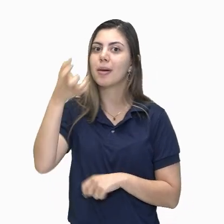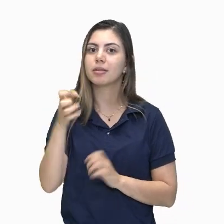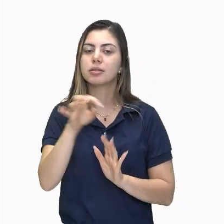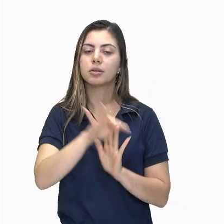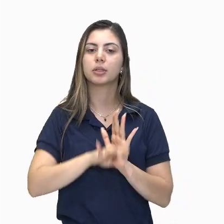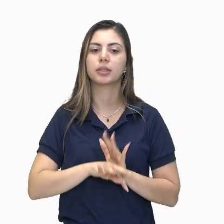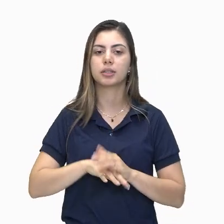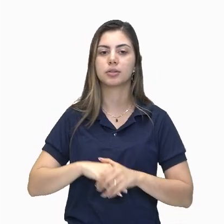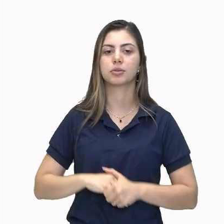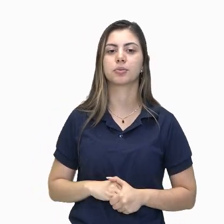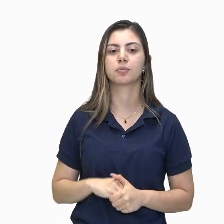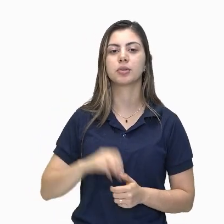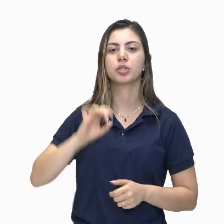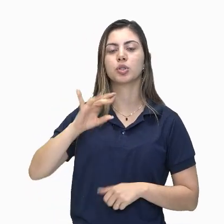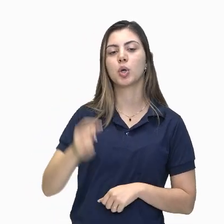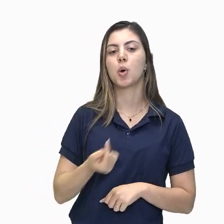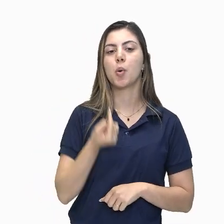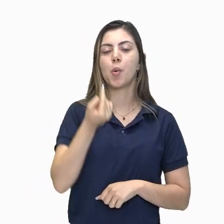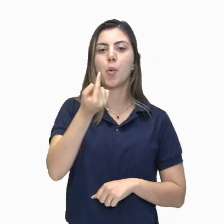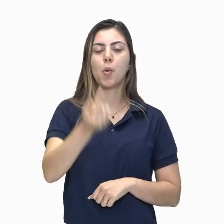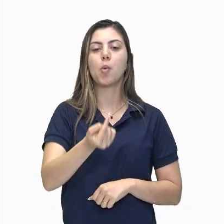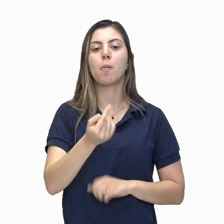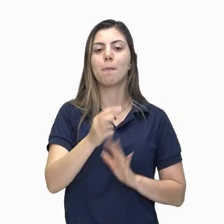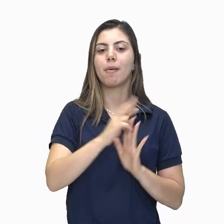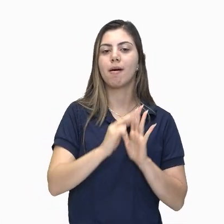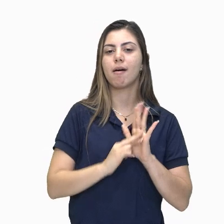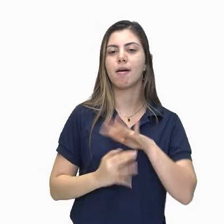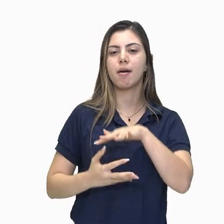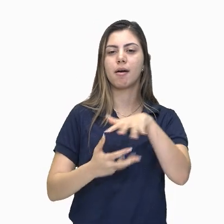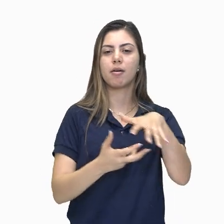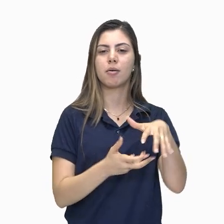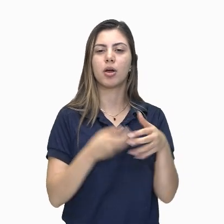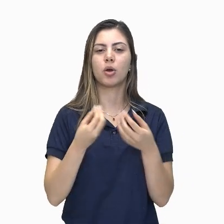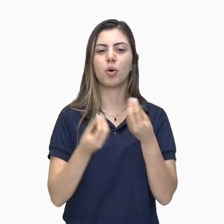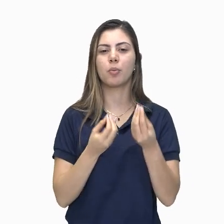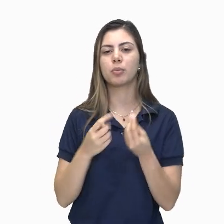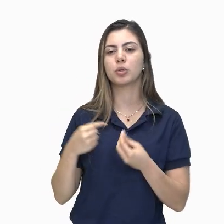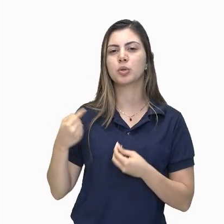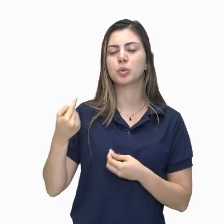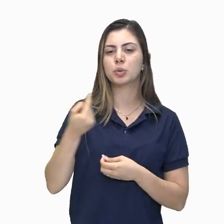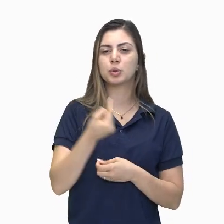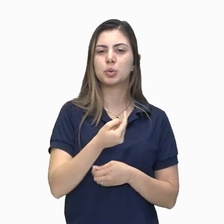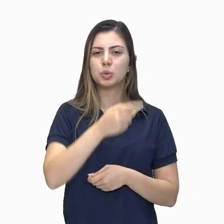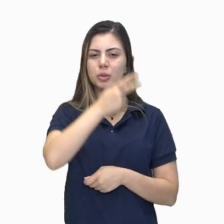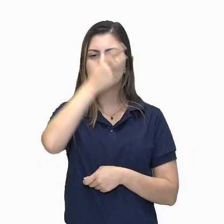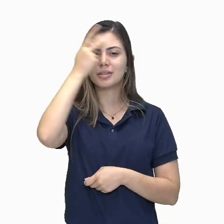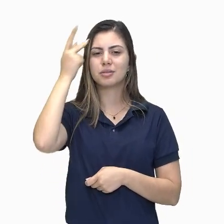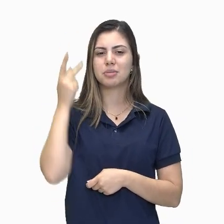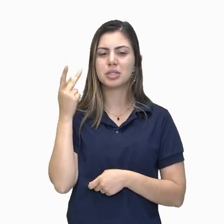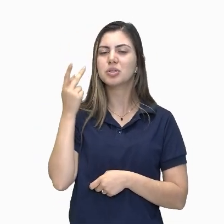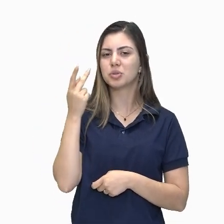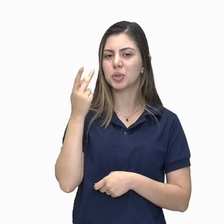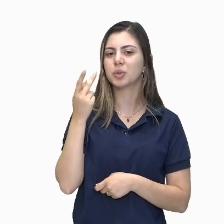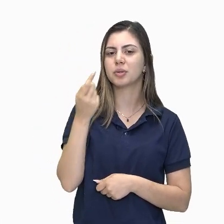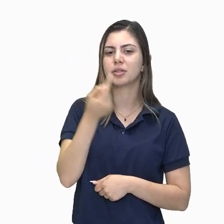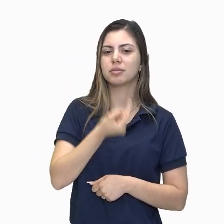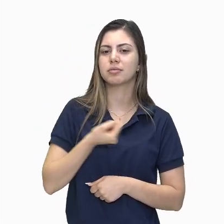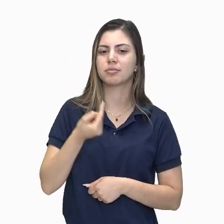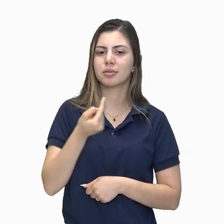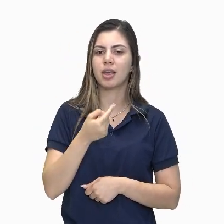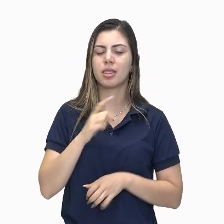Única lei do mundo, expressão mascarada de todos os individualismos, de todos